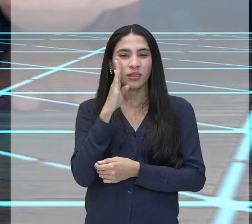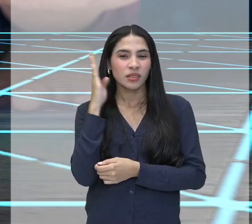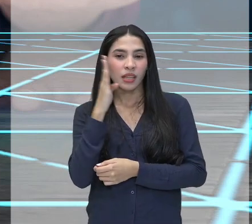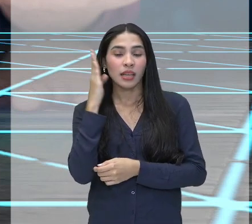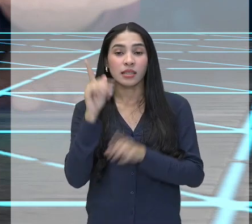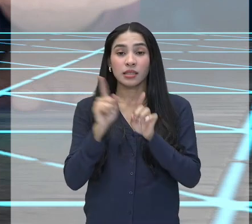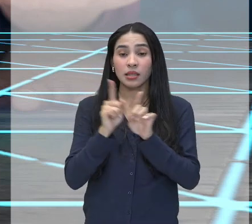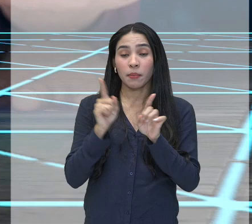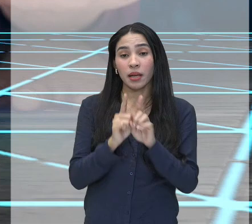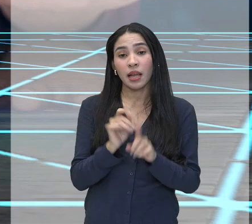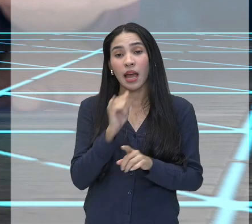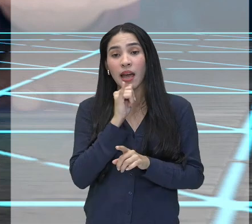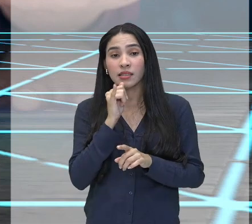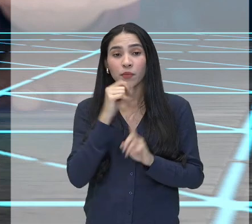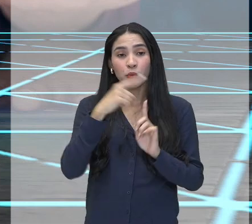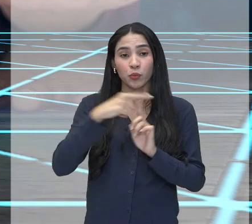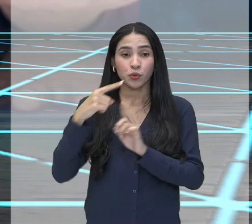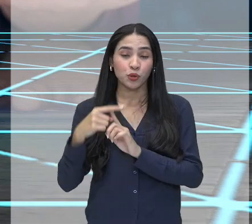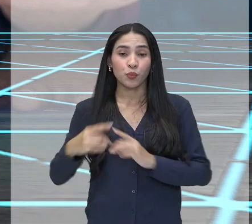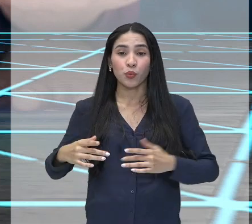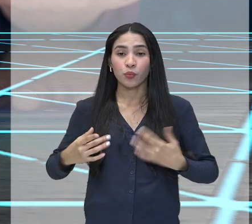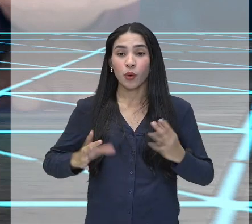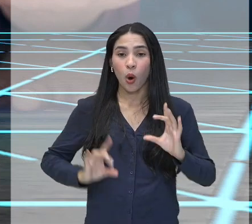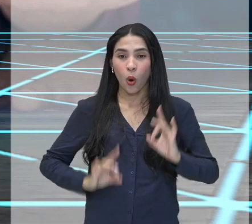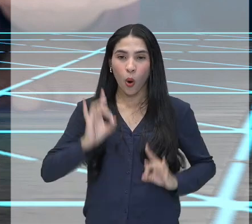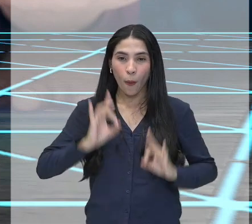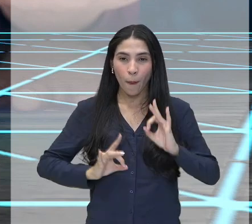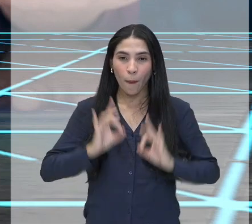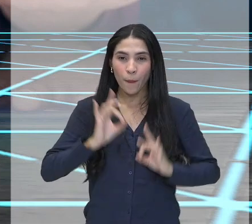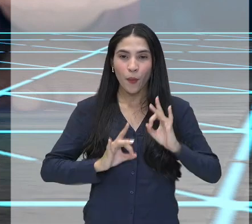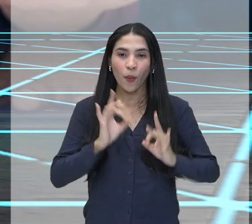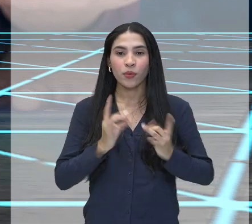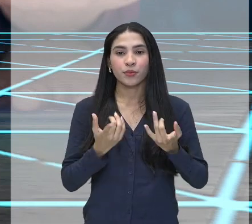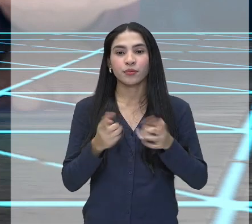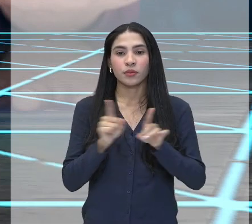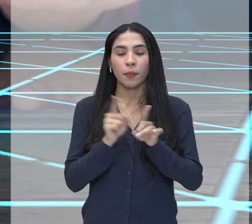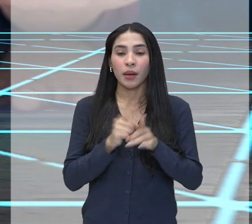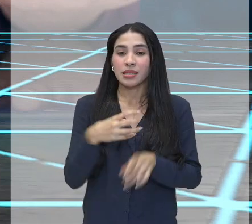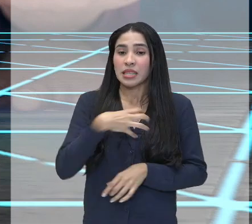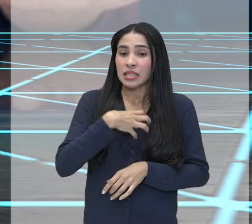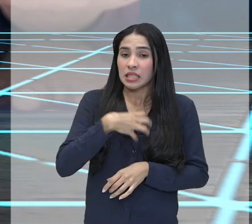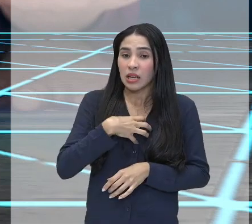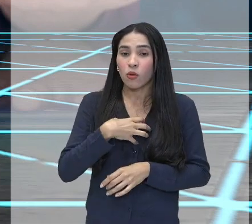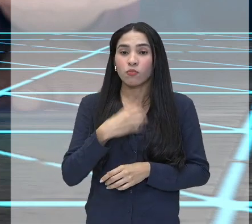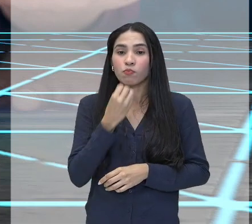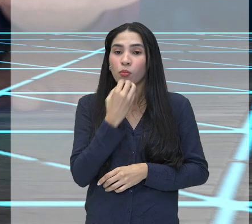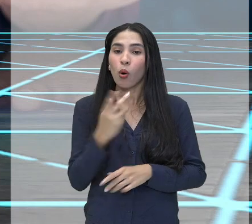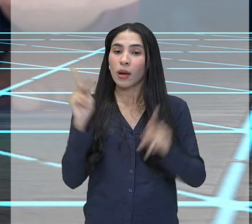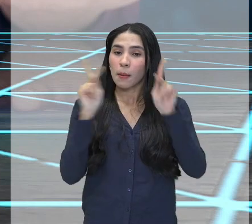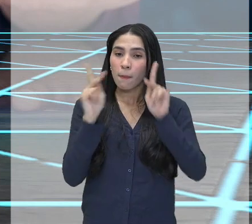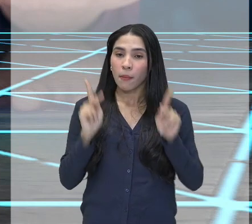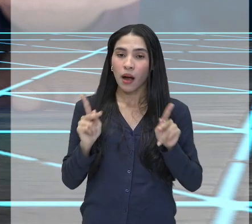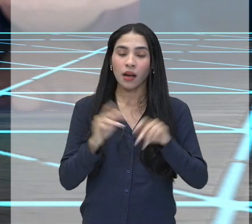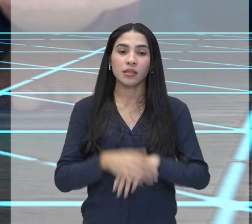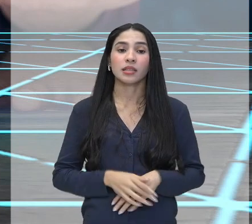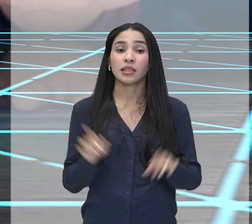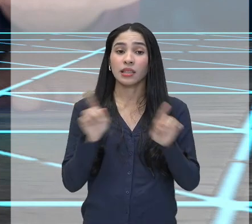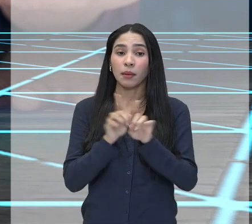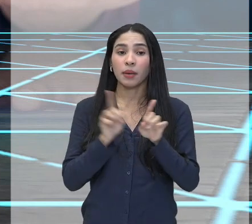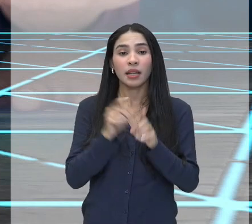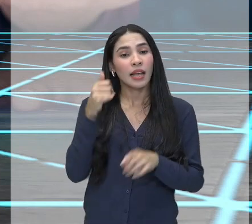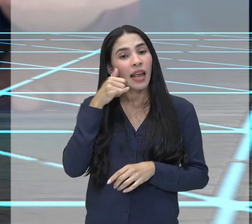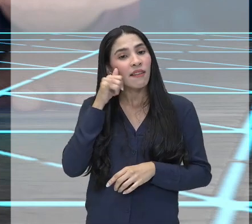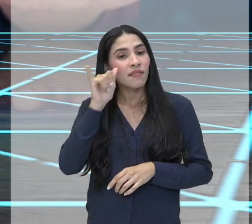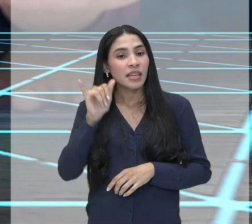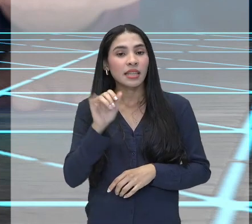bem-estar, justamente pelo estímulo de hormônios que nos dão essa sensação de bem-estar e prazer, e também previne ali no